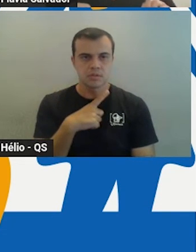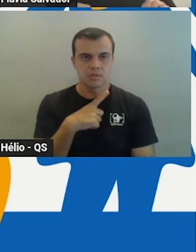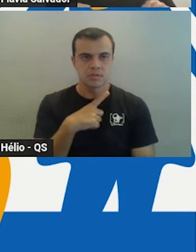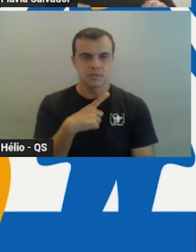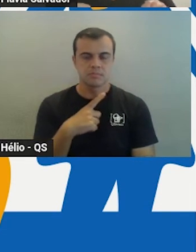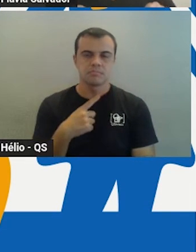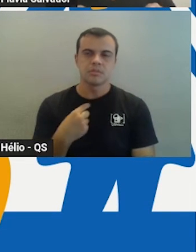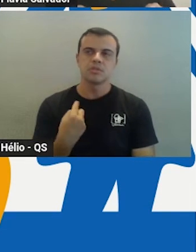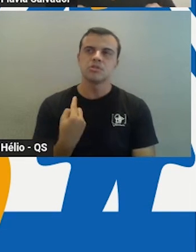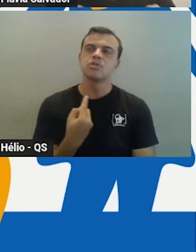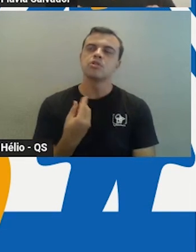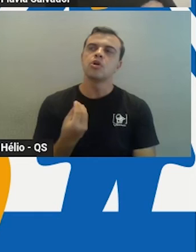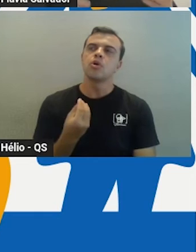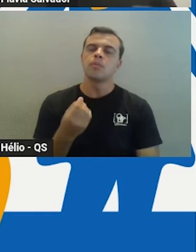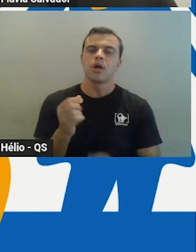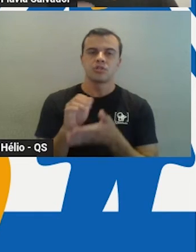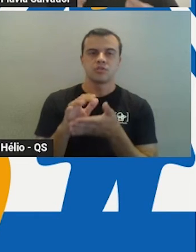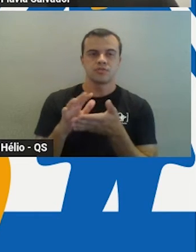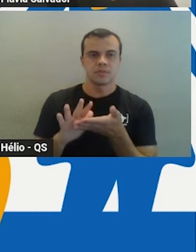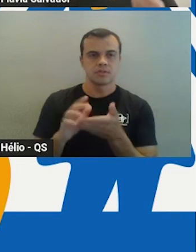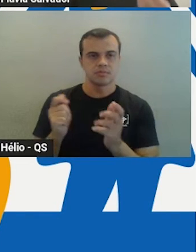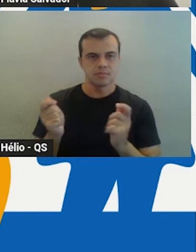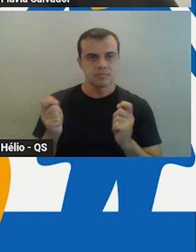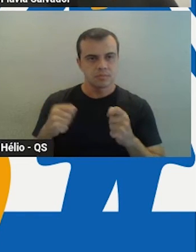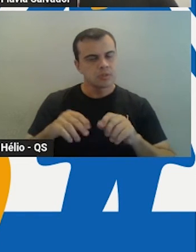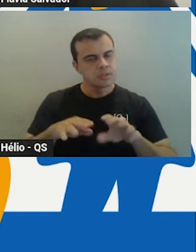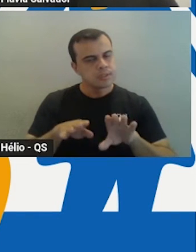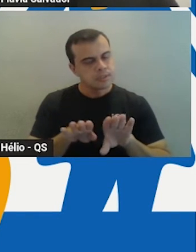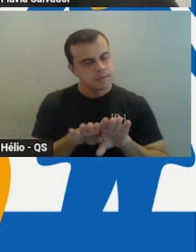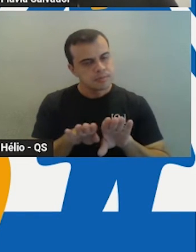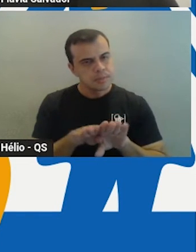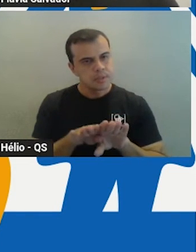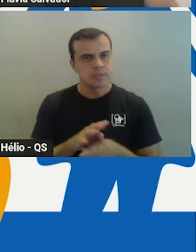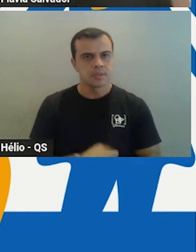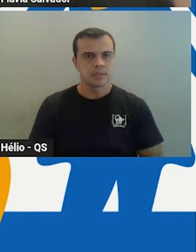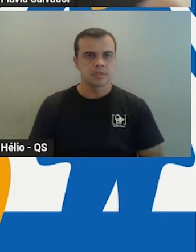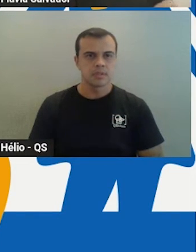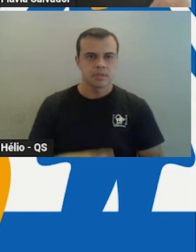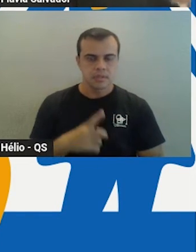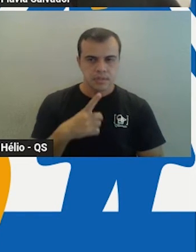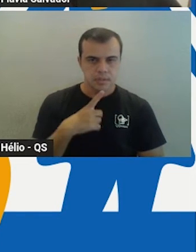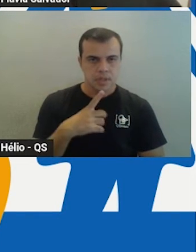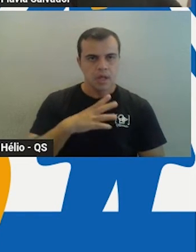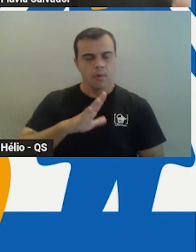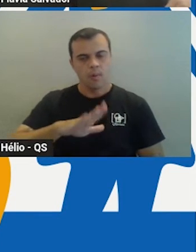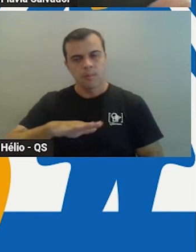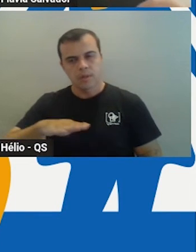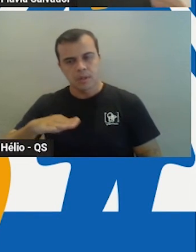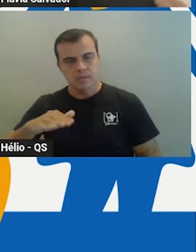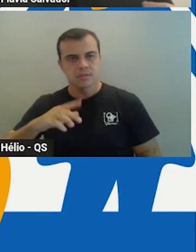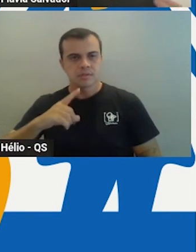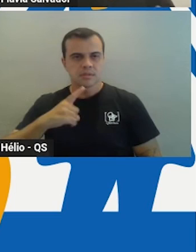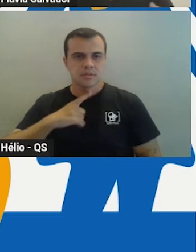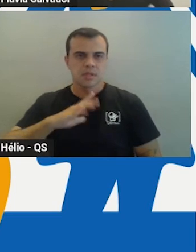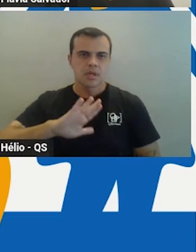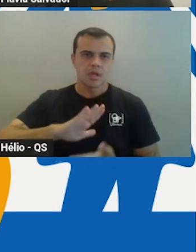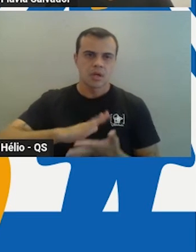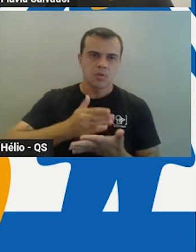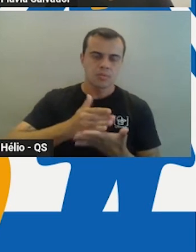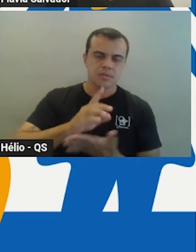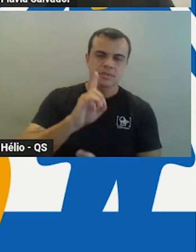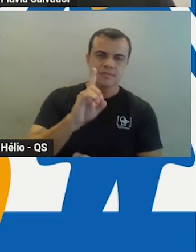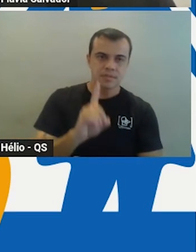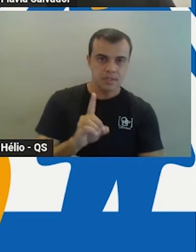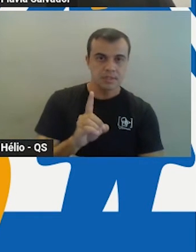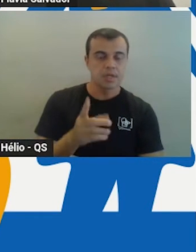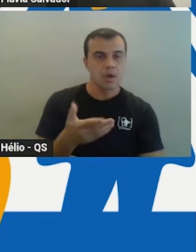para a atividade. Mas poderia muito bem ter uma criança que tem alguma deficiência